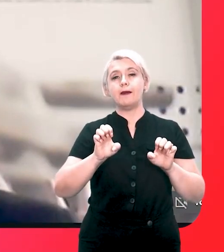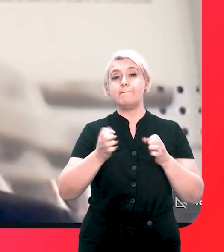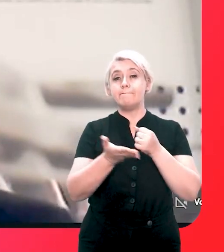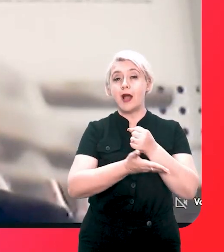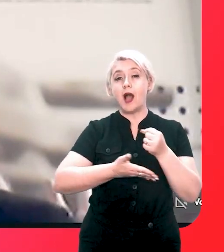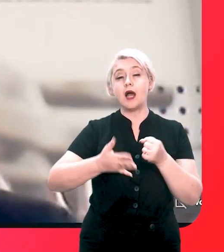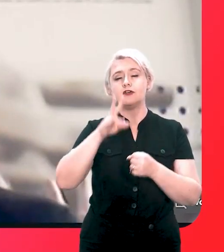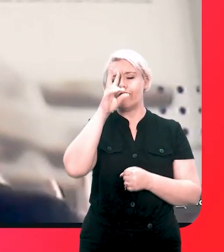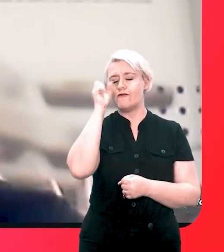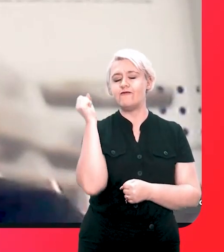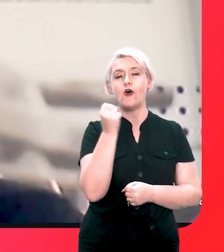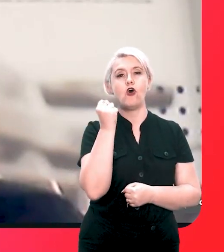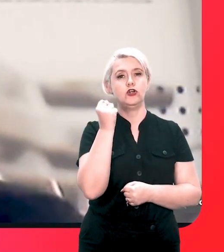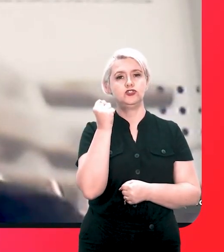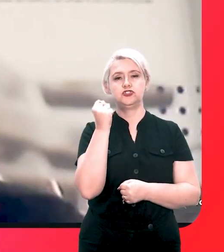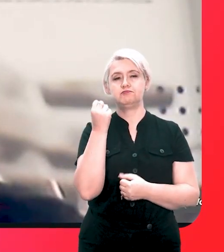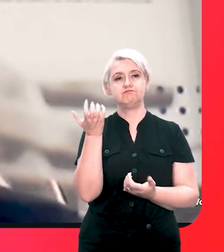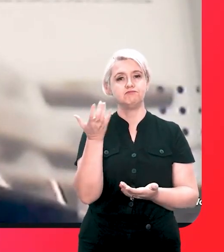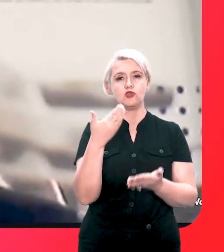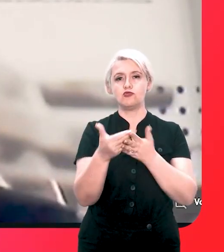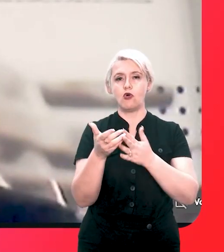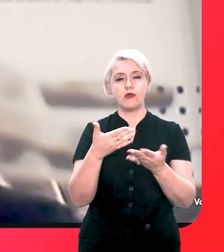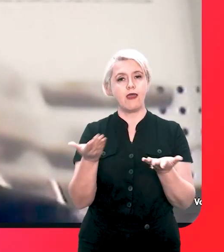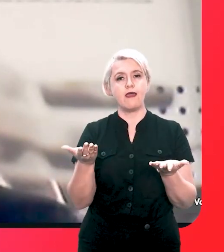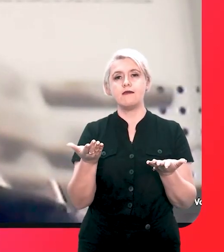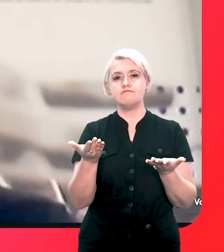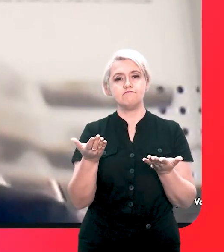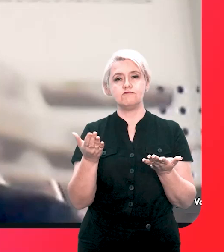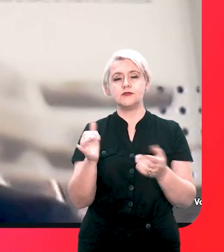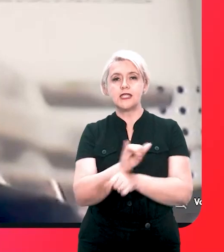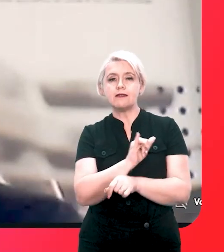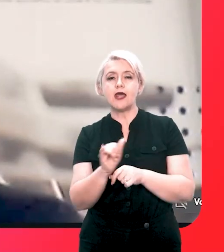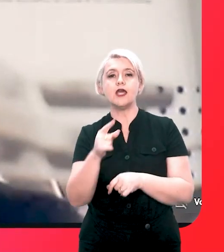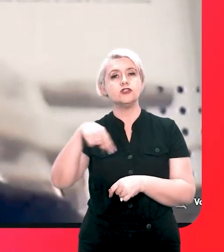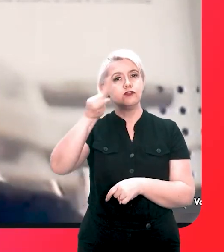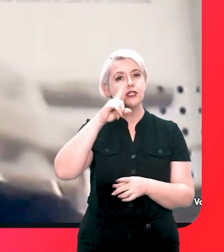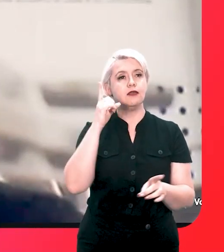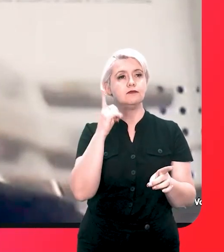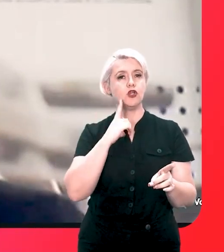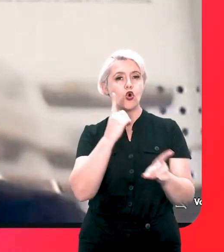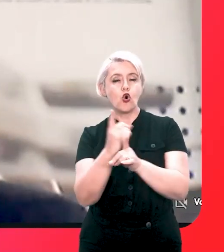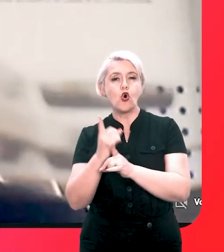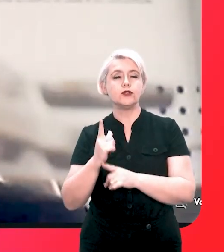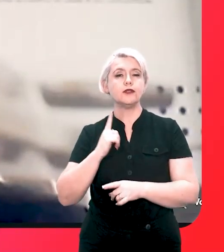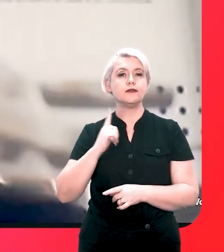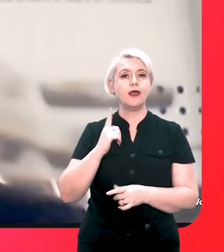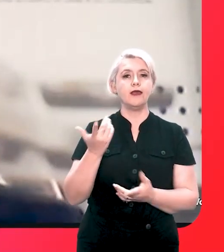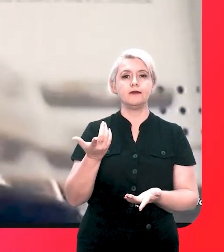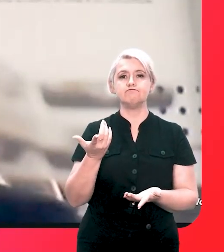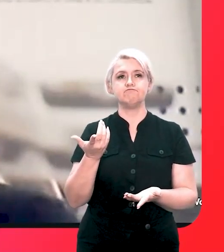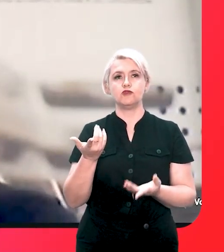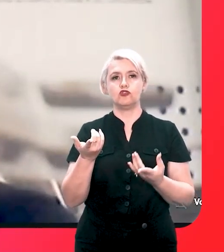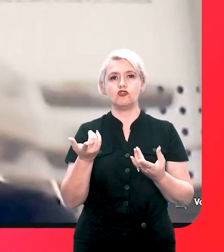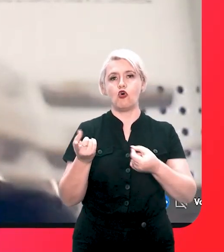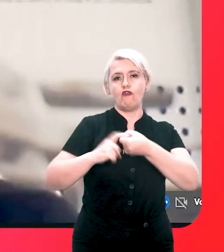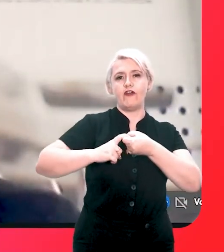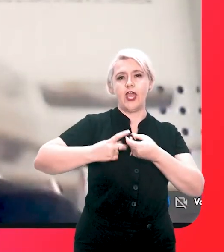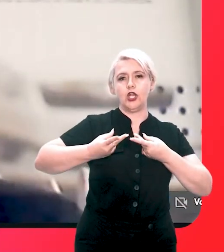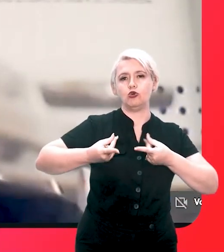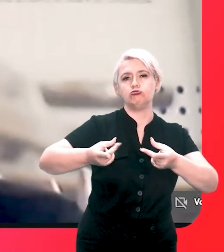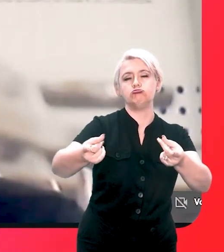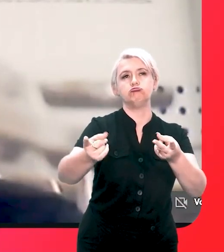básica, forte, seja da maneira que for que vai encontrar, através de sei lá, de convênios mais permanentes,